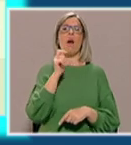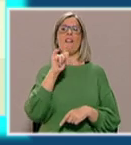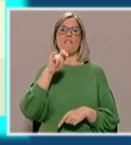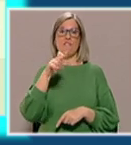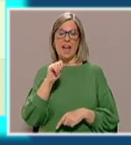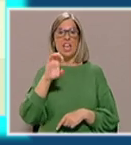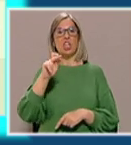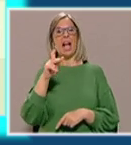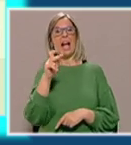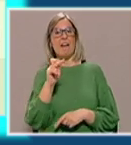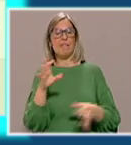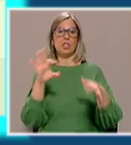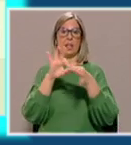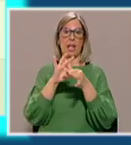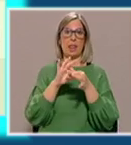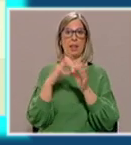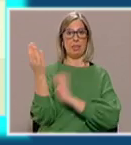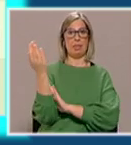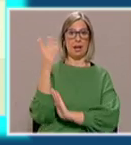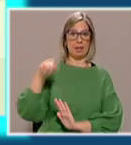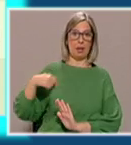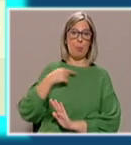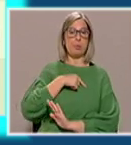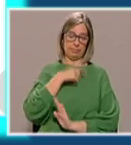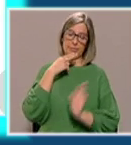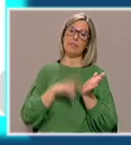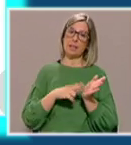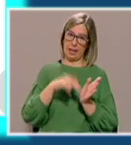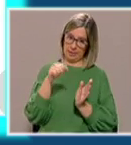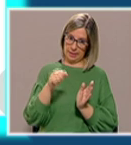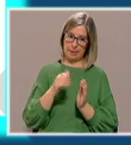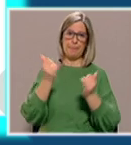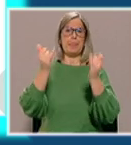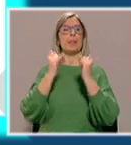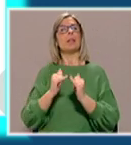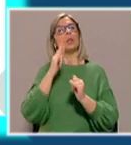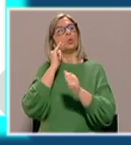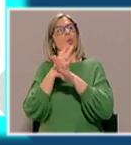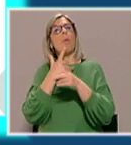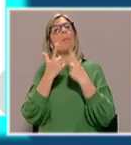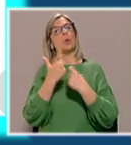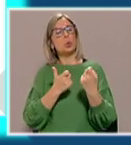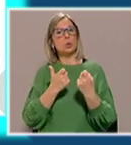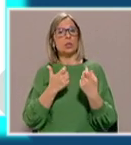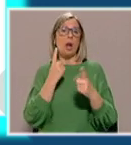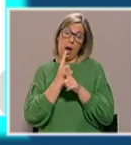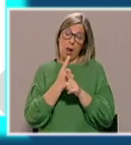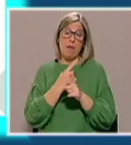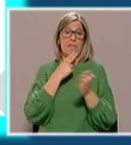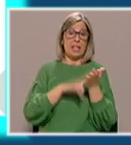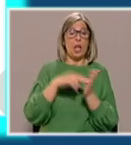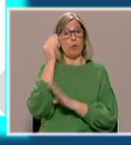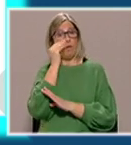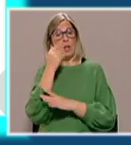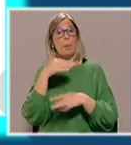afirmação é verdadeira. Então, vamos passar para as perguntas seguintes, que agora dizem de verdadeiro e falso também, mas